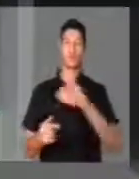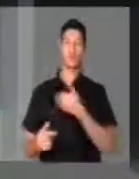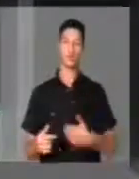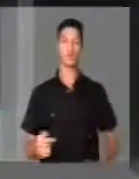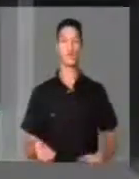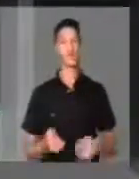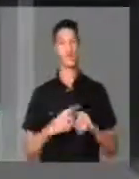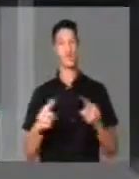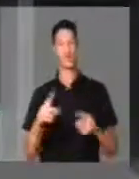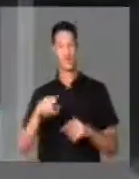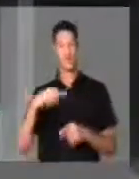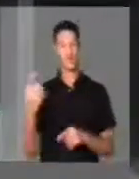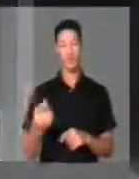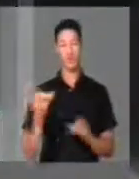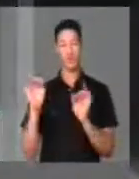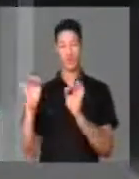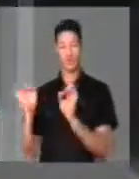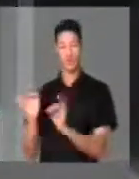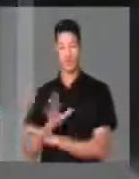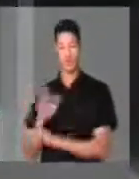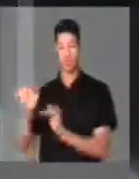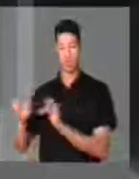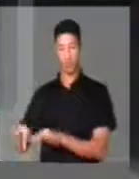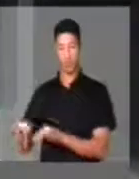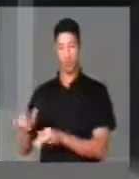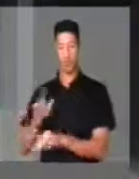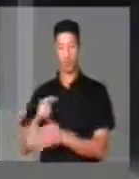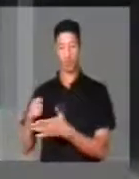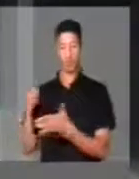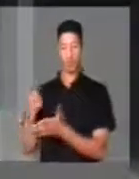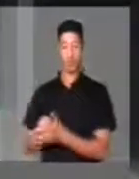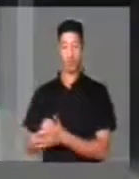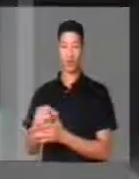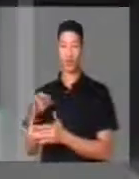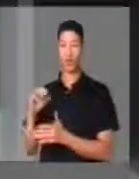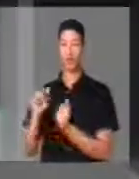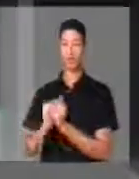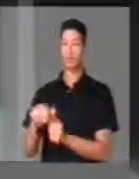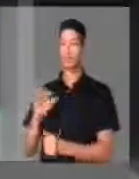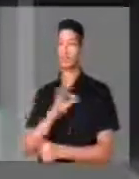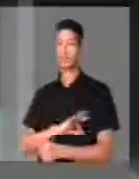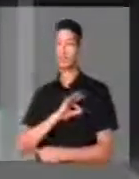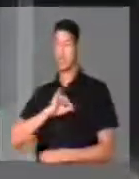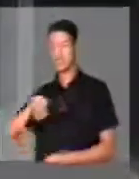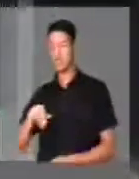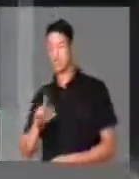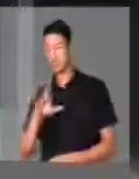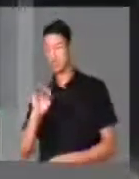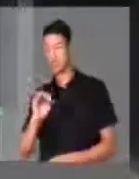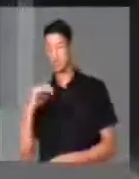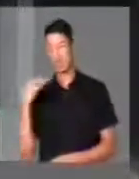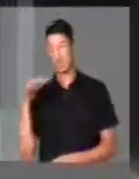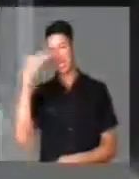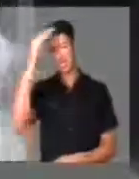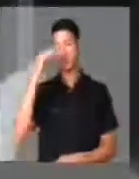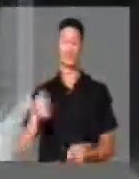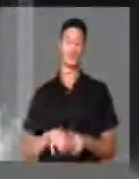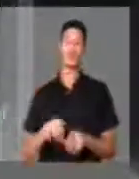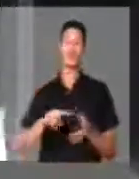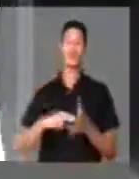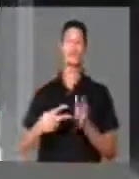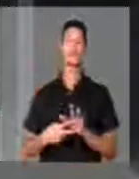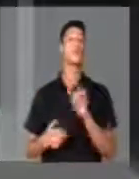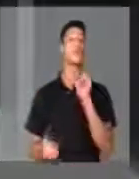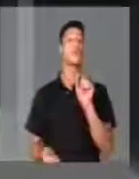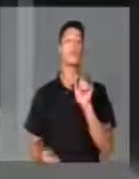pública, mas depois, ao término deste período, você terá que pagar com a remuneração de juros altíssimos. Isso